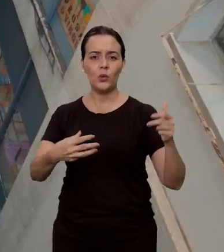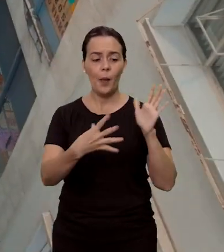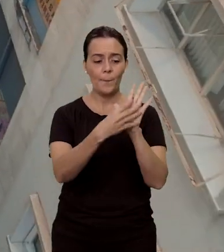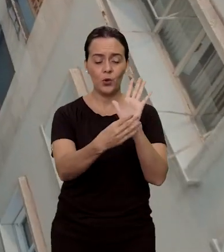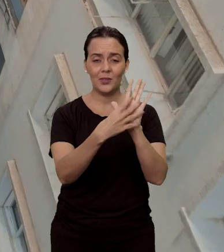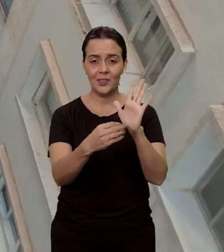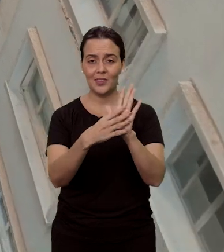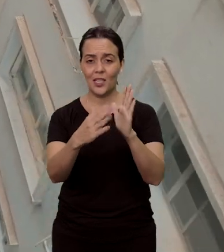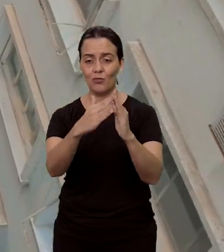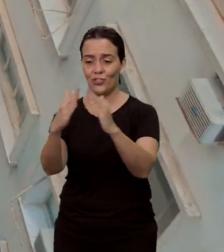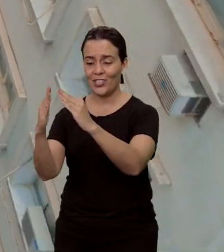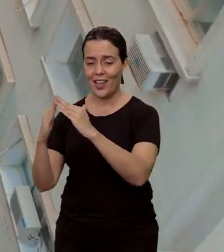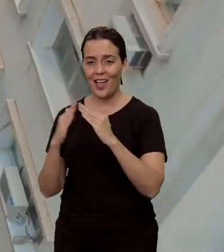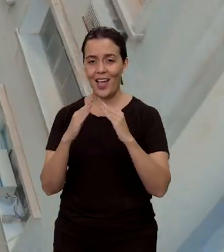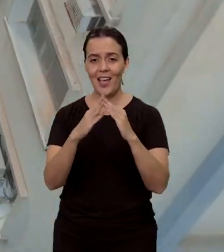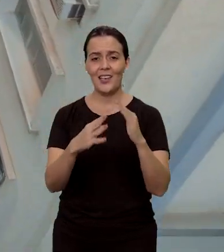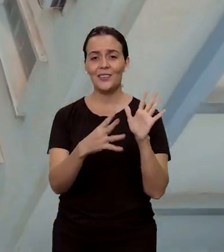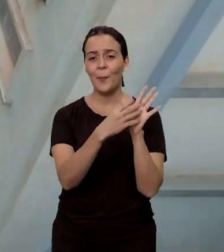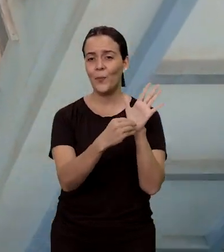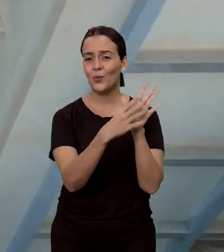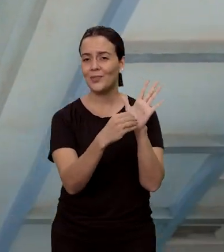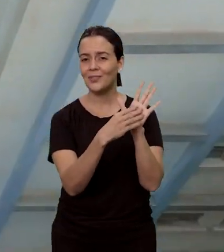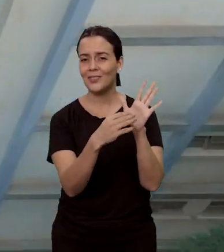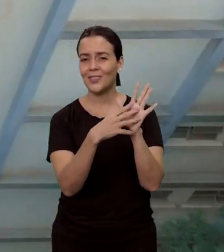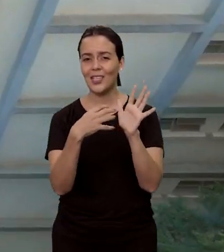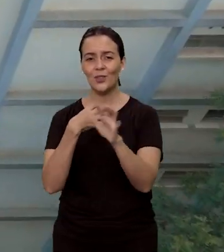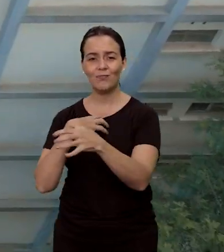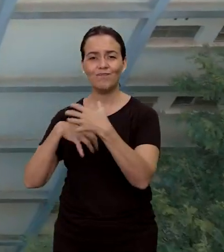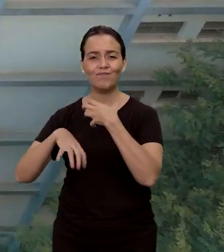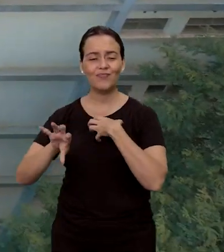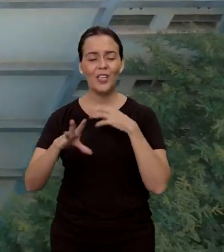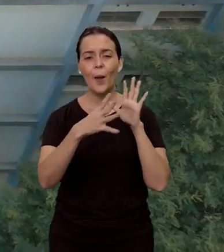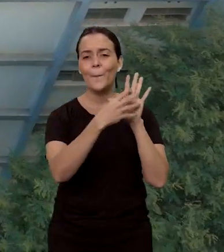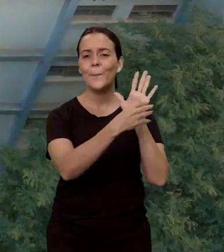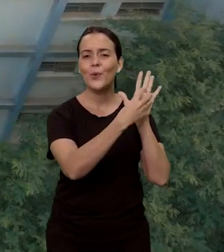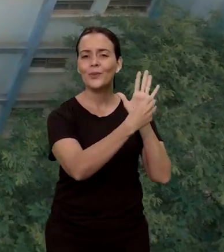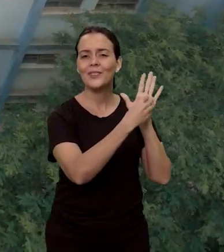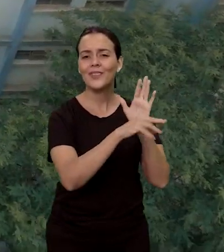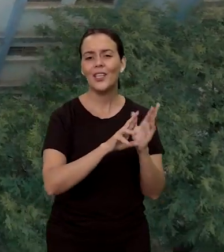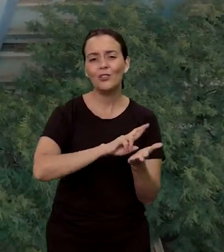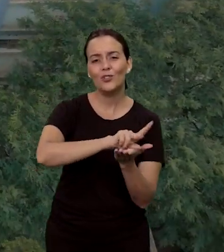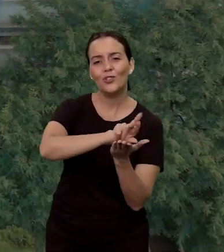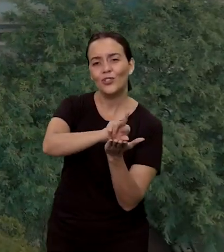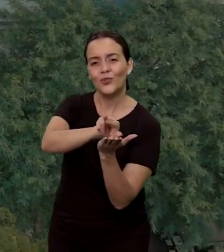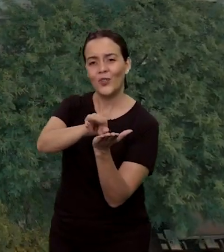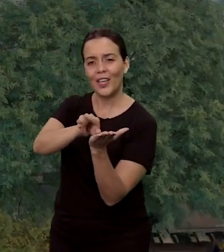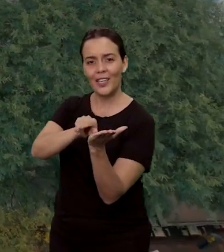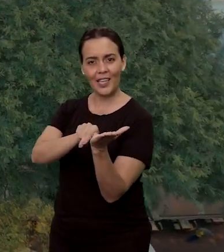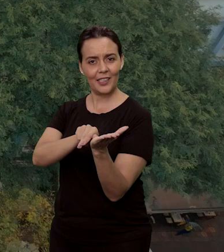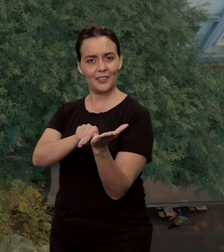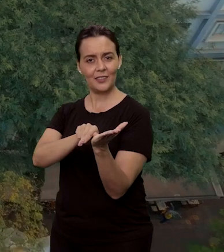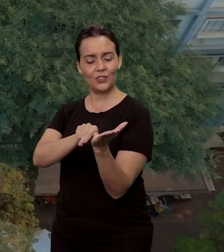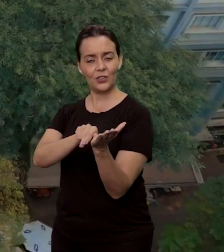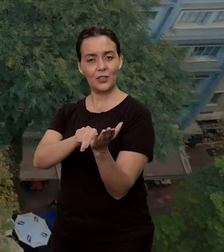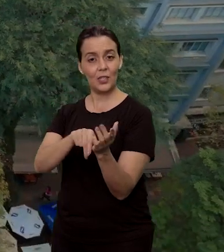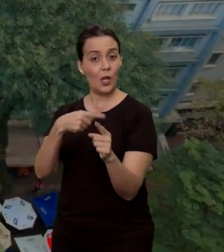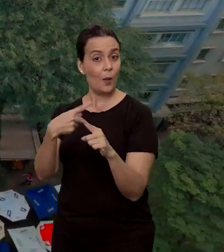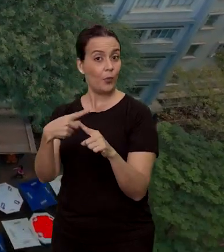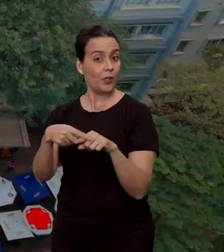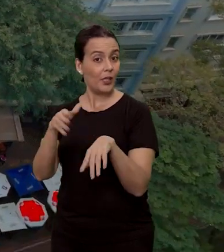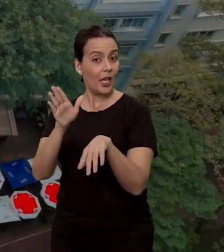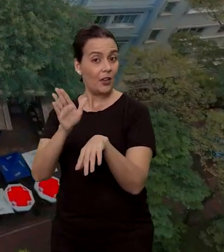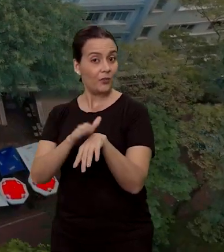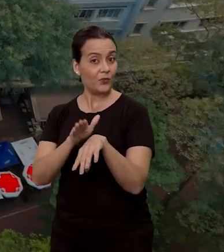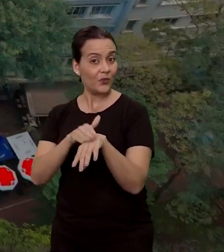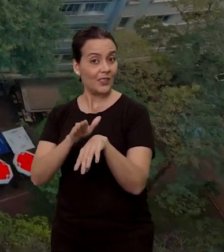modelos empáticos de grande qualidade, diferenciados, porque foram produzidos por